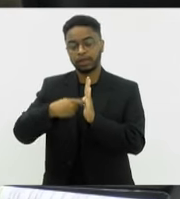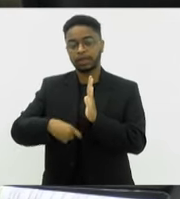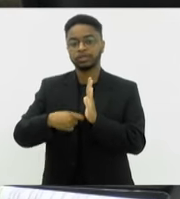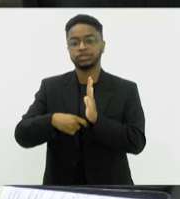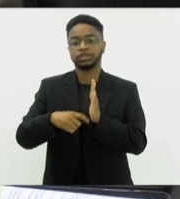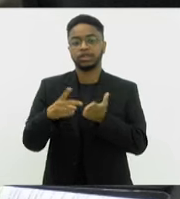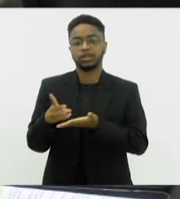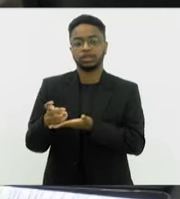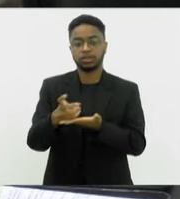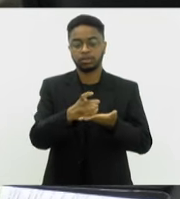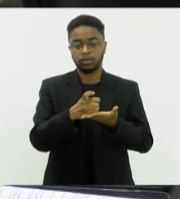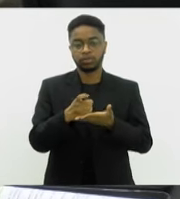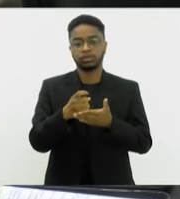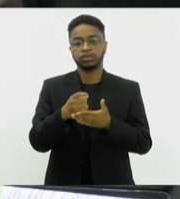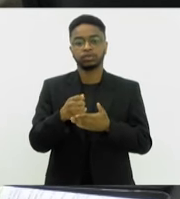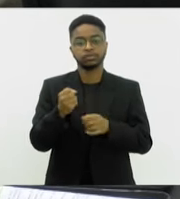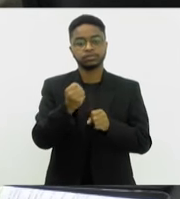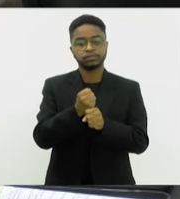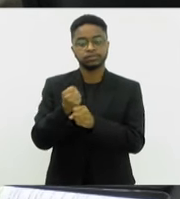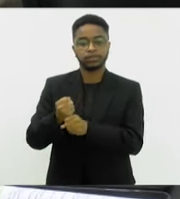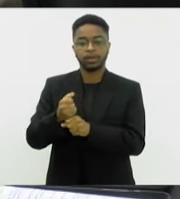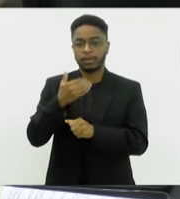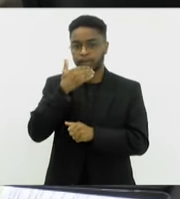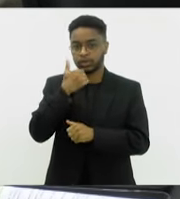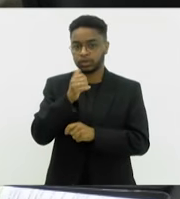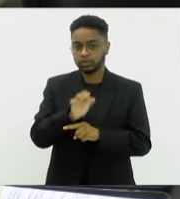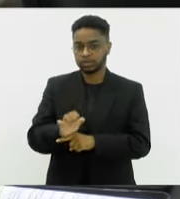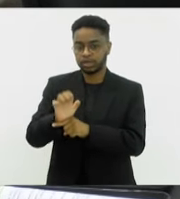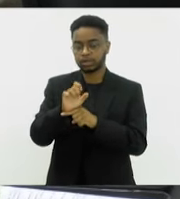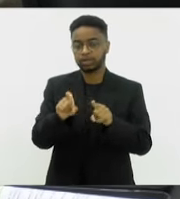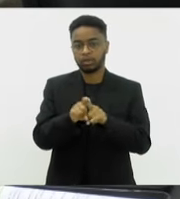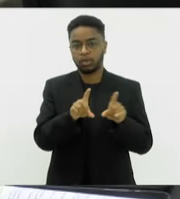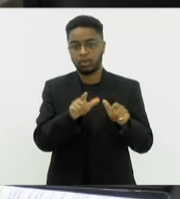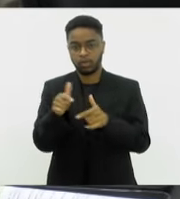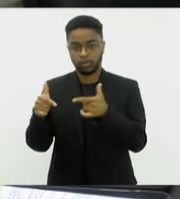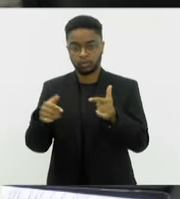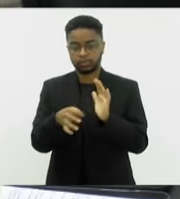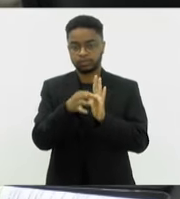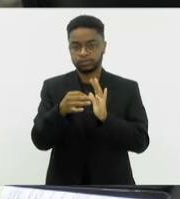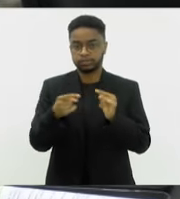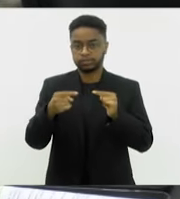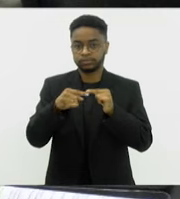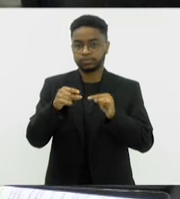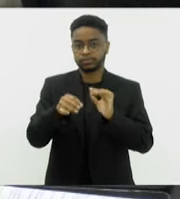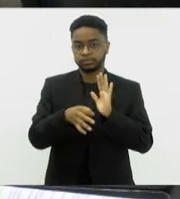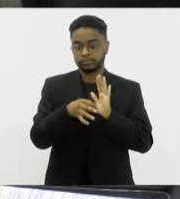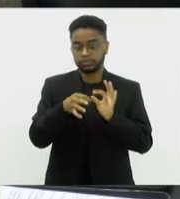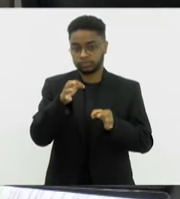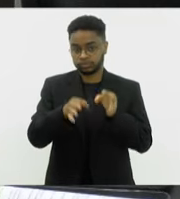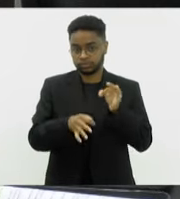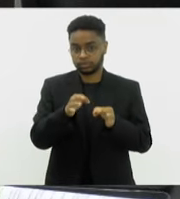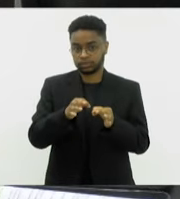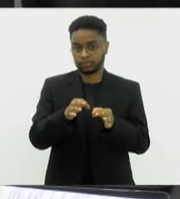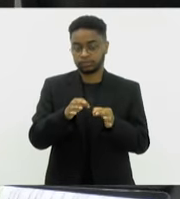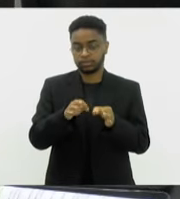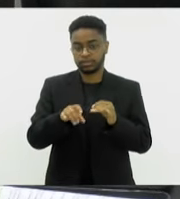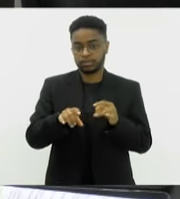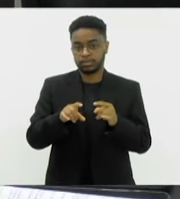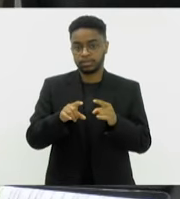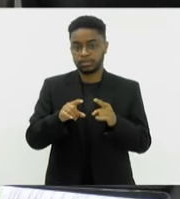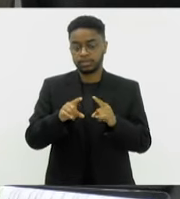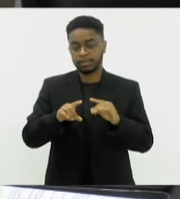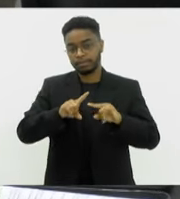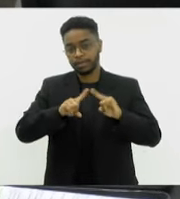contribuições de melhorias estaduais e outras no âmbito do Estado do Rio de Janeiro. Parecer é pela juridicidade com emendas, concluindo por substitutivo.